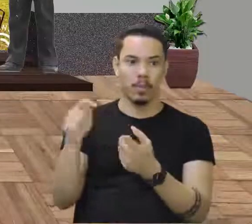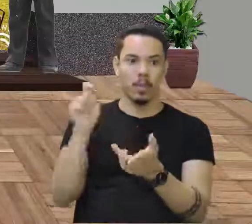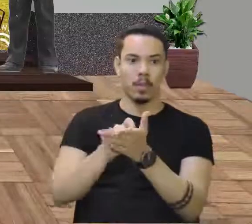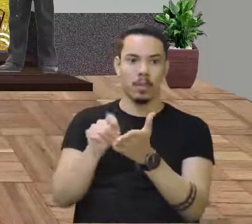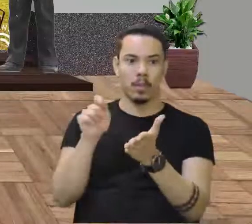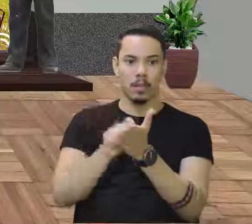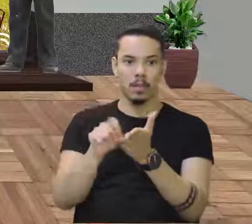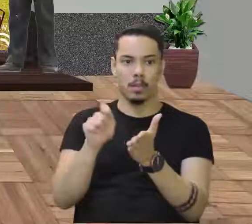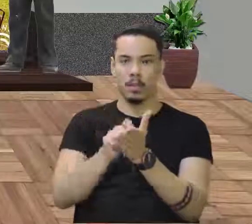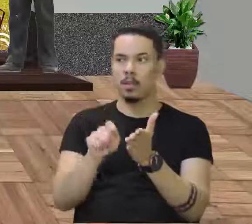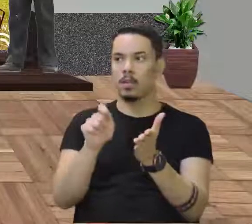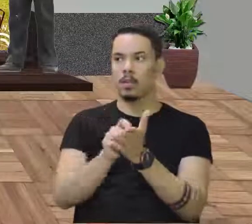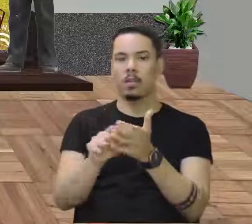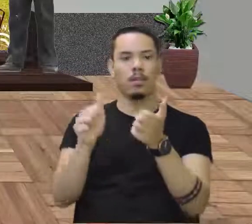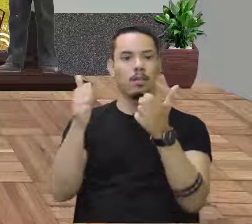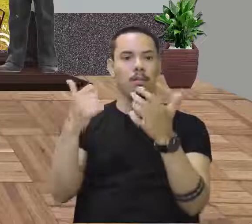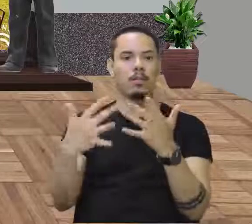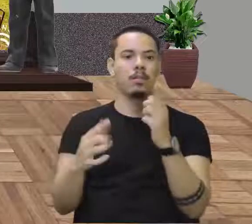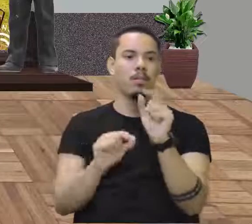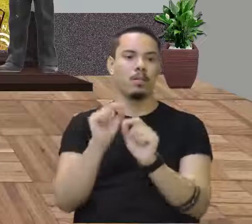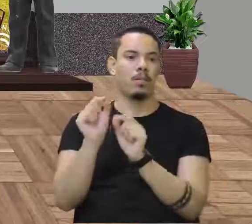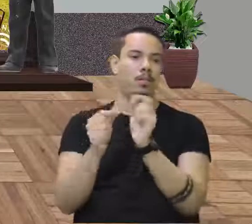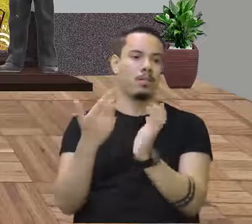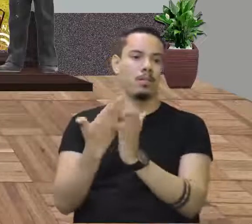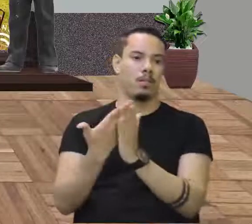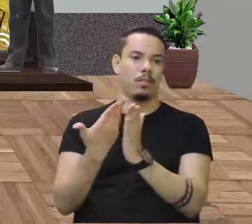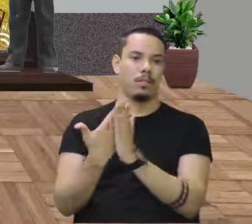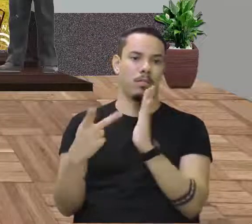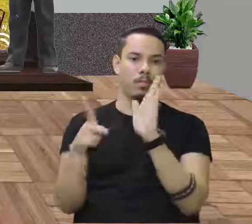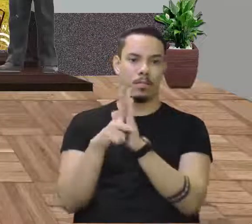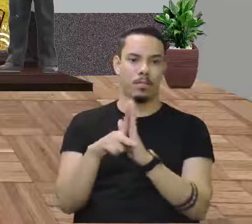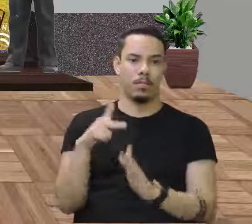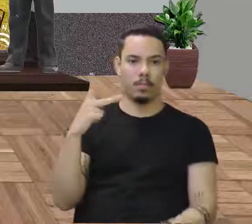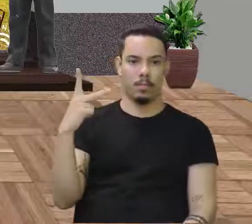Marechal Rondon falando sobre os seus estudos.